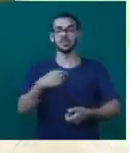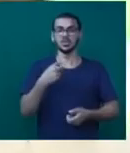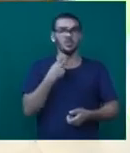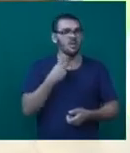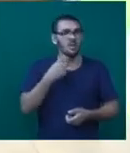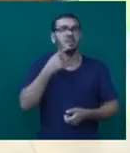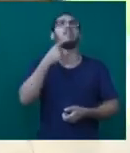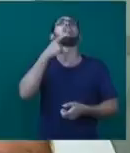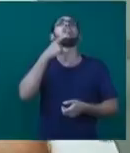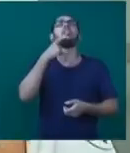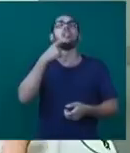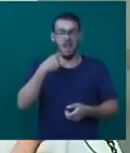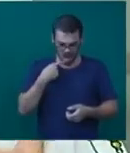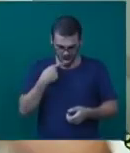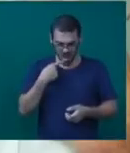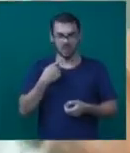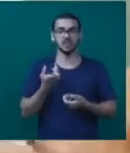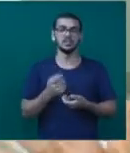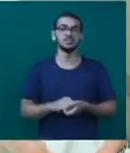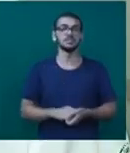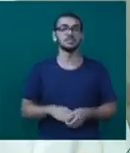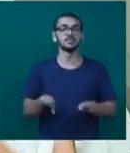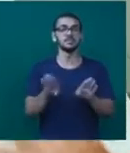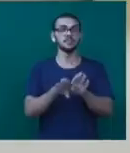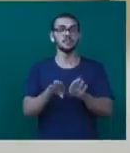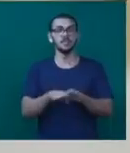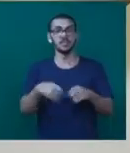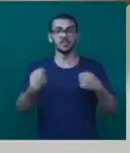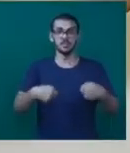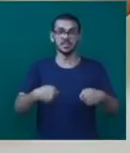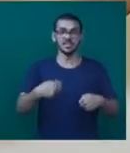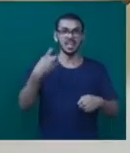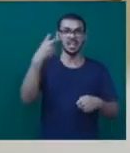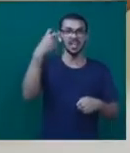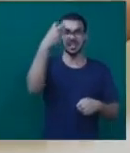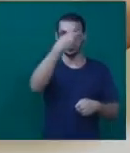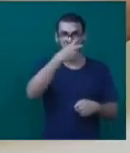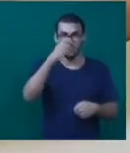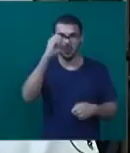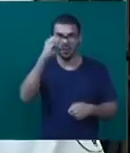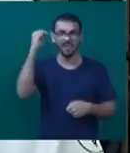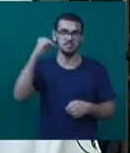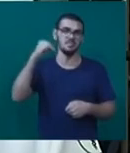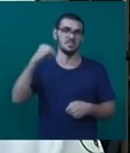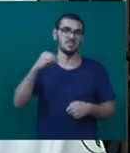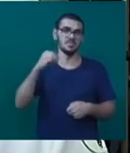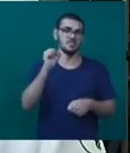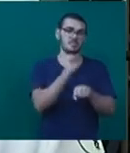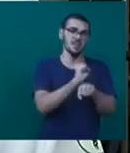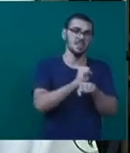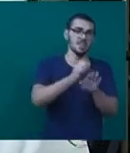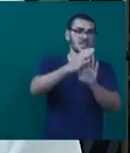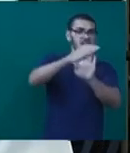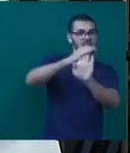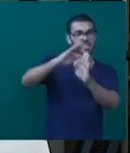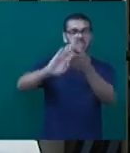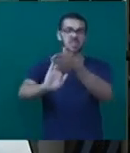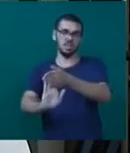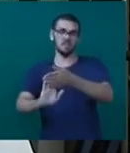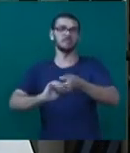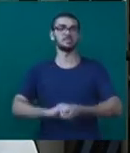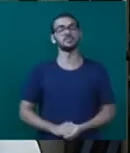cima ou para baixo. Outra recomendação é parar a cada 50 minutos e fazer alongamentos. É recomendado